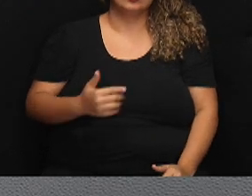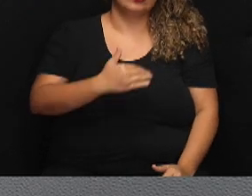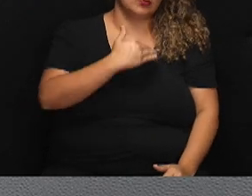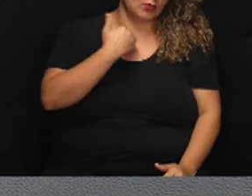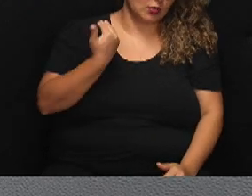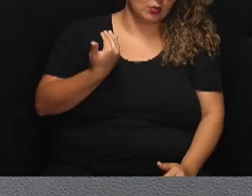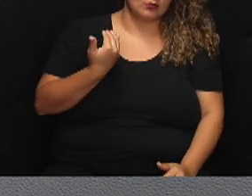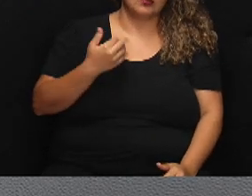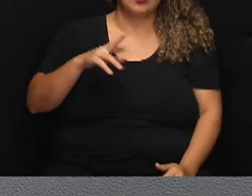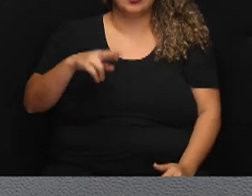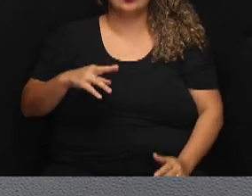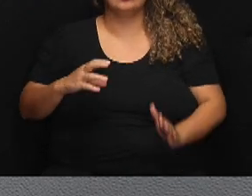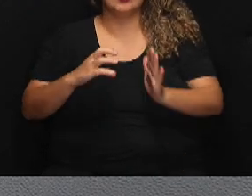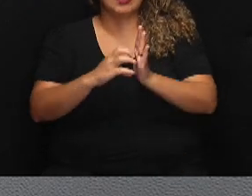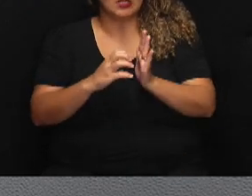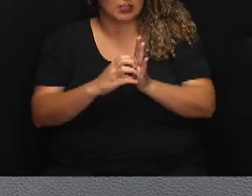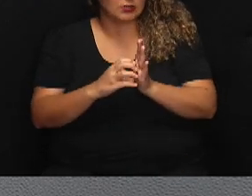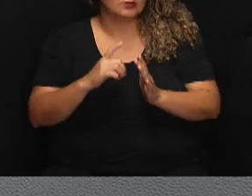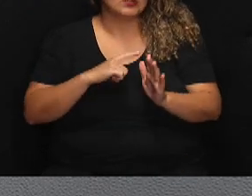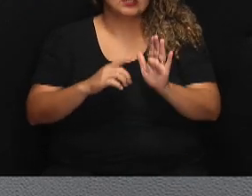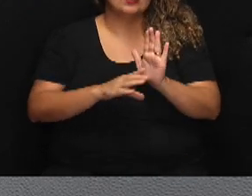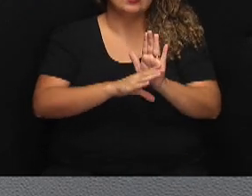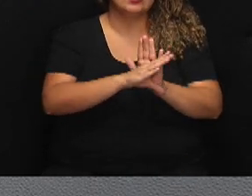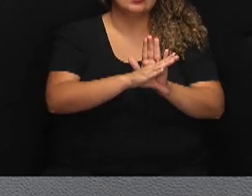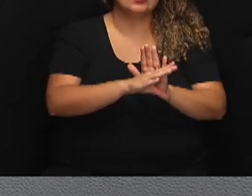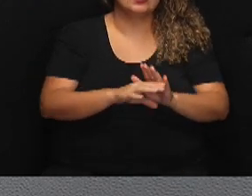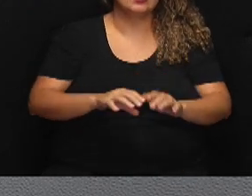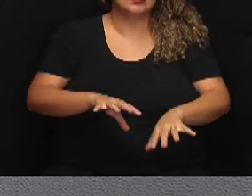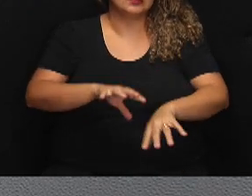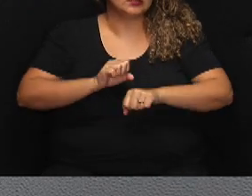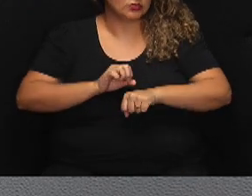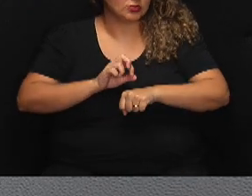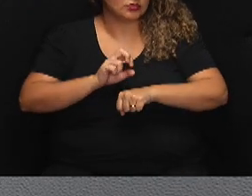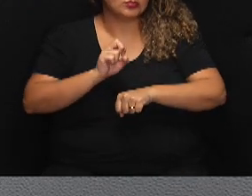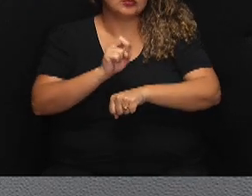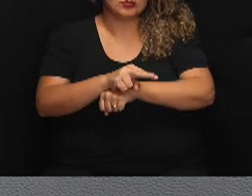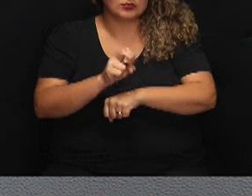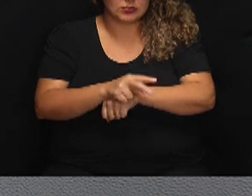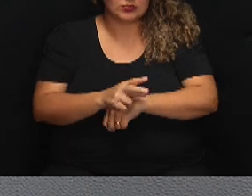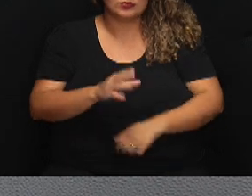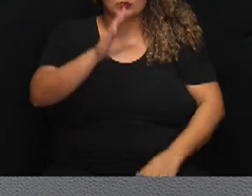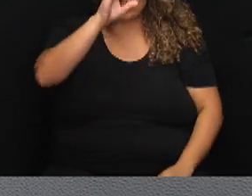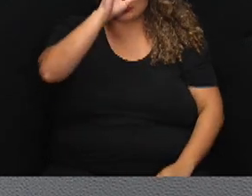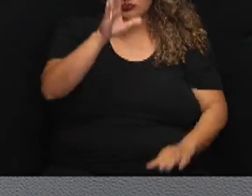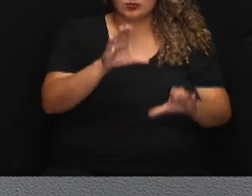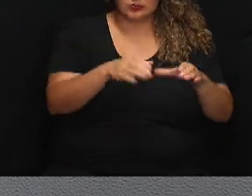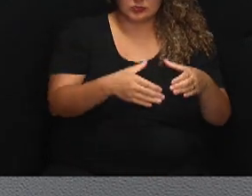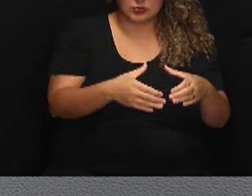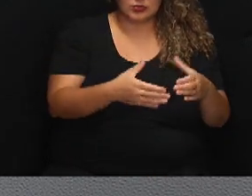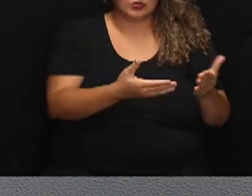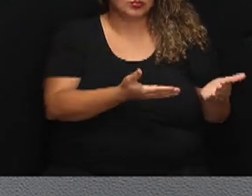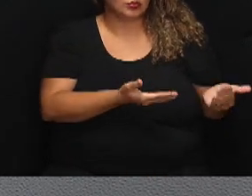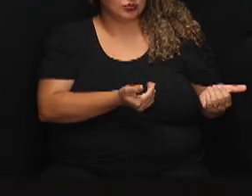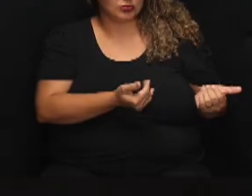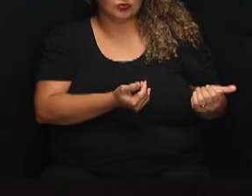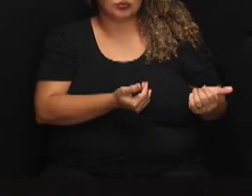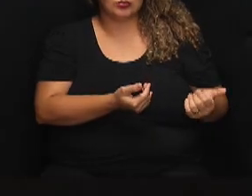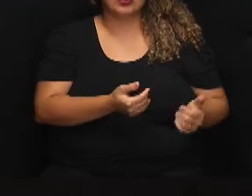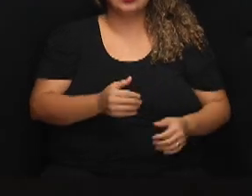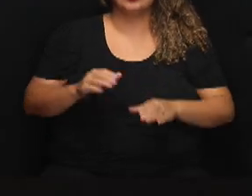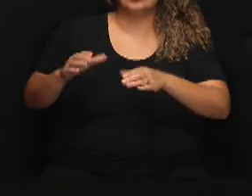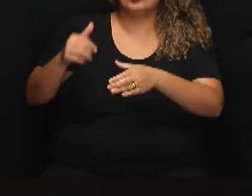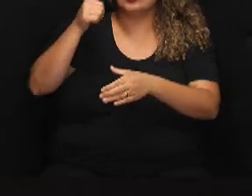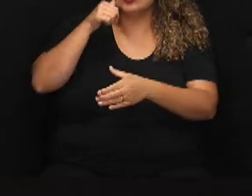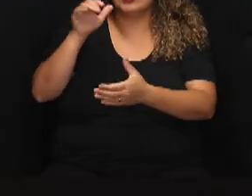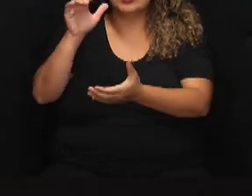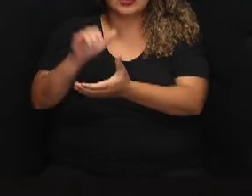conta da AIDS, mas a gente está vendo uma crescente das infecções, principalmente entre um grupo de jovens, grupo de mulheres